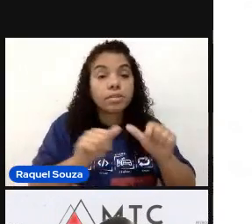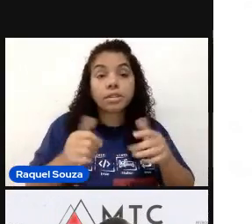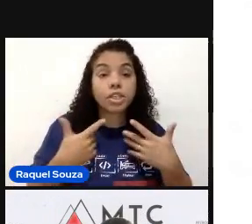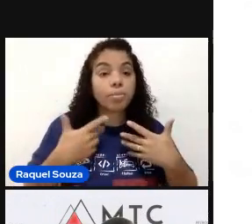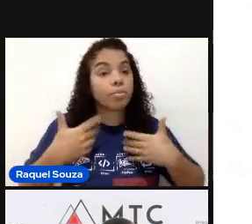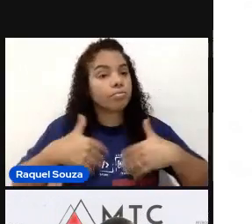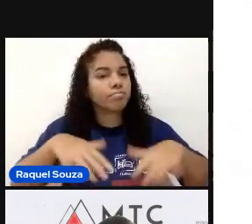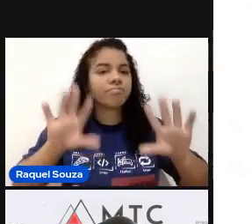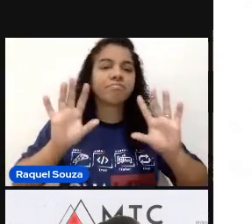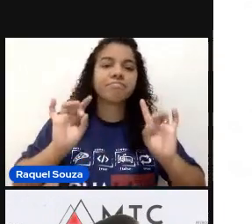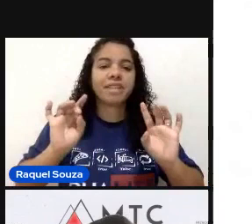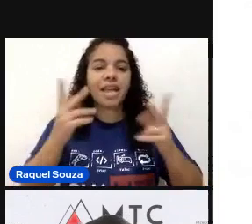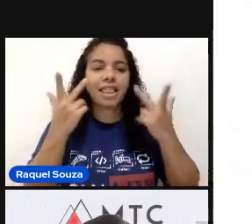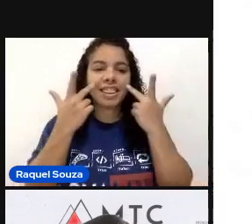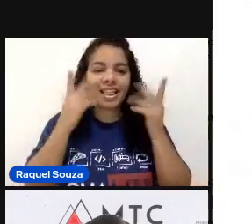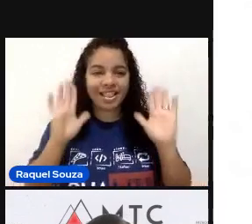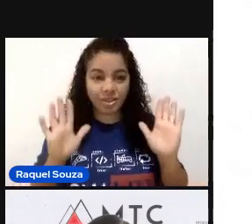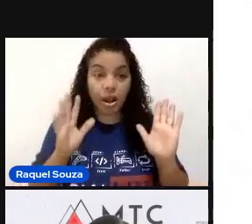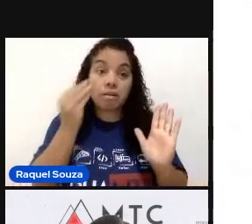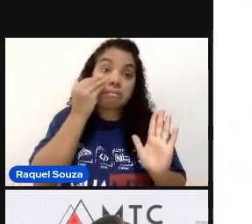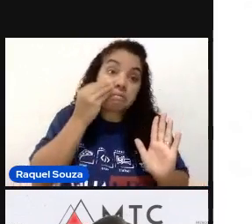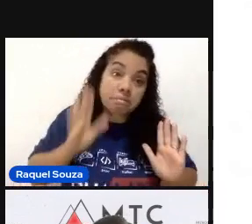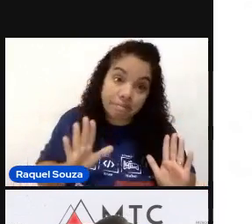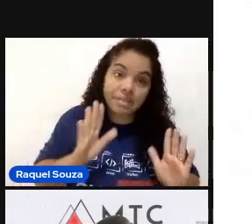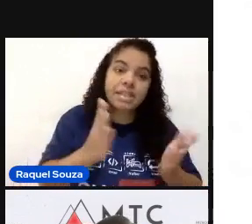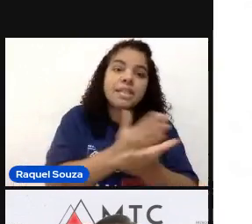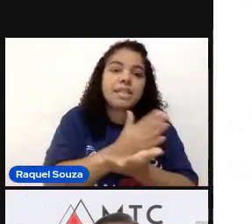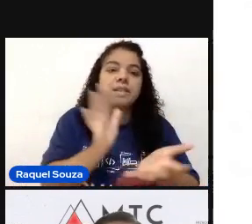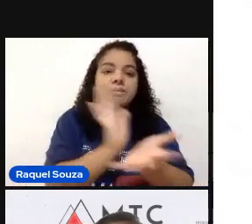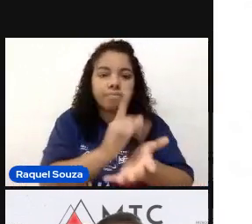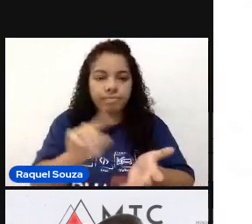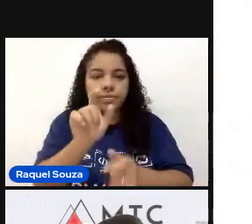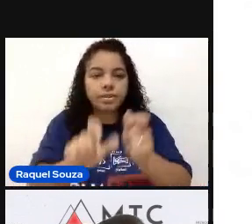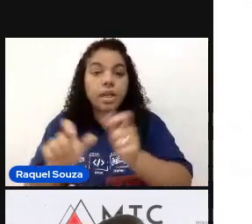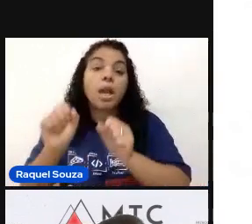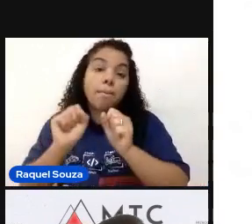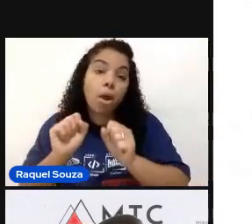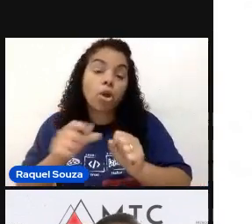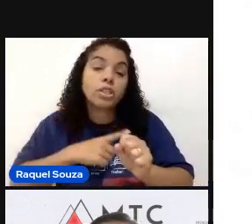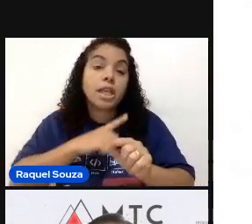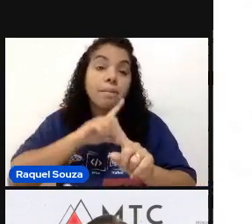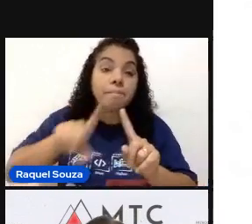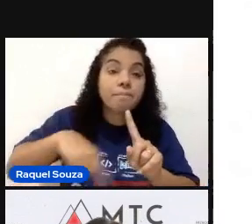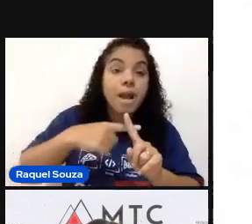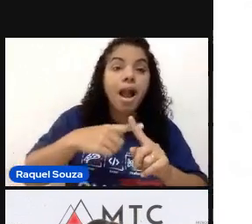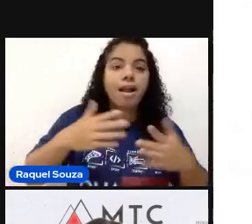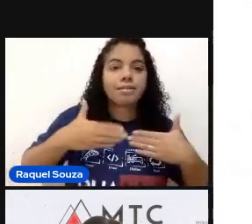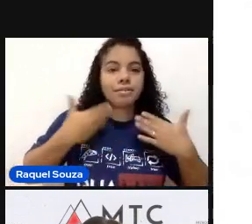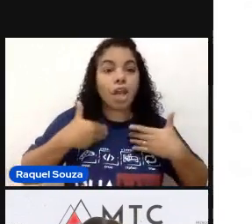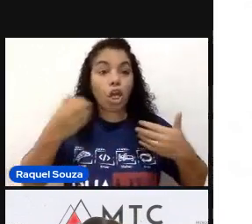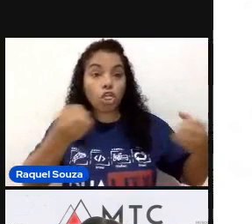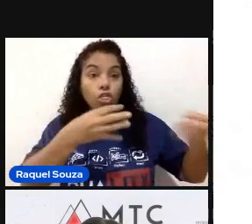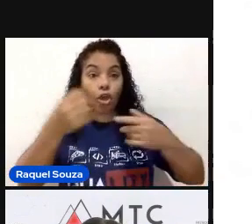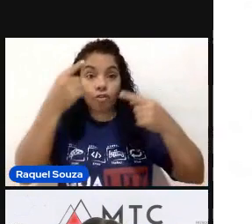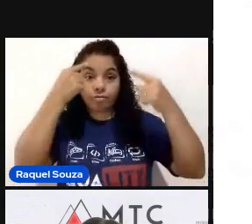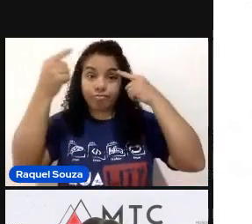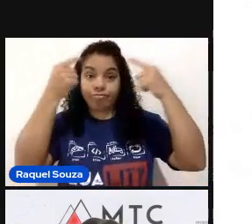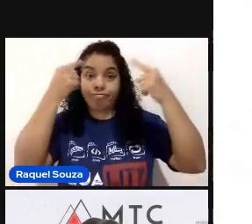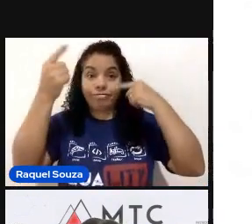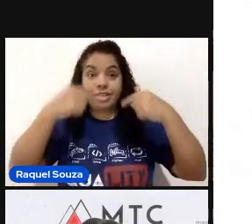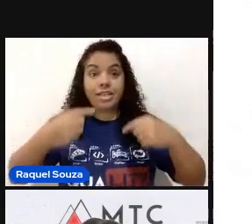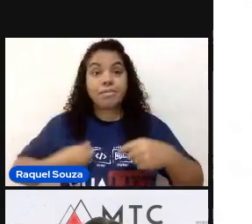espontaneidade. Nesses casos, os indivíduos podem trazer mais alegria e novas ideias para a vida de